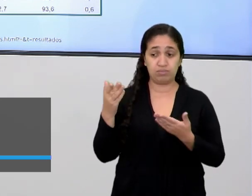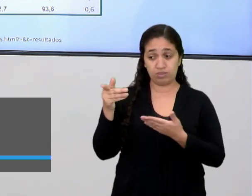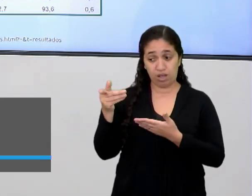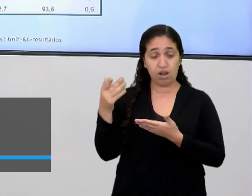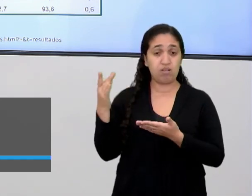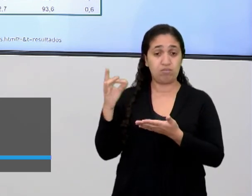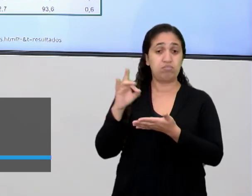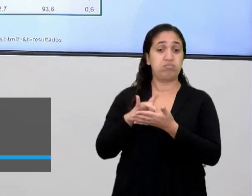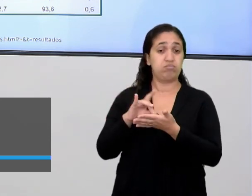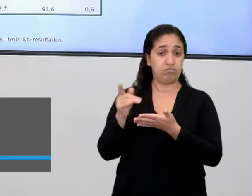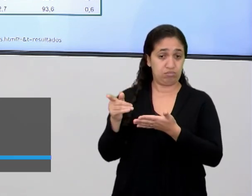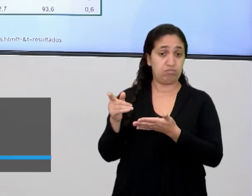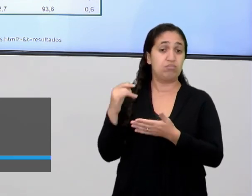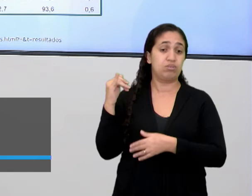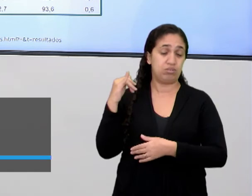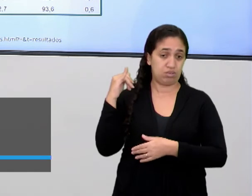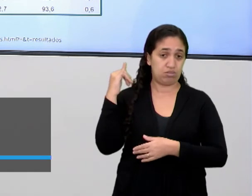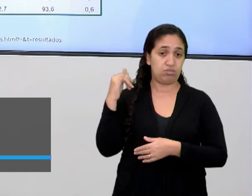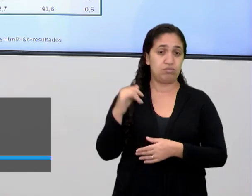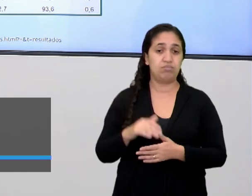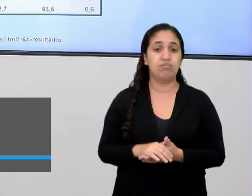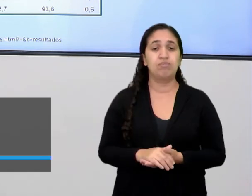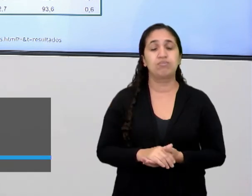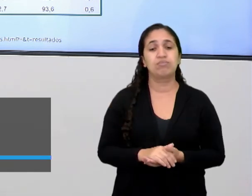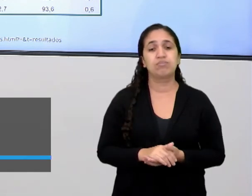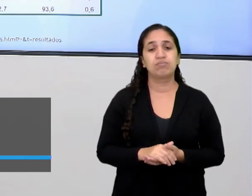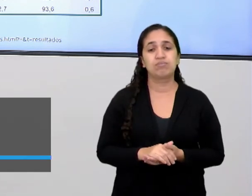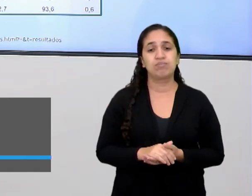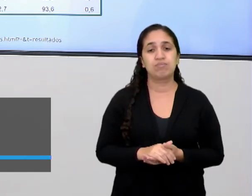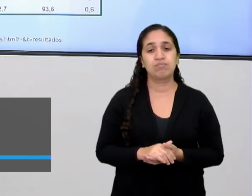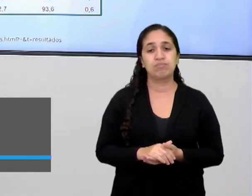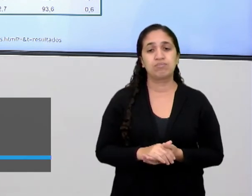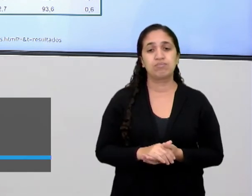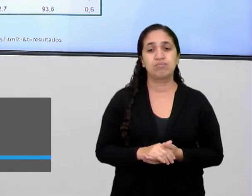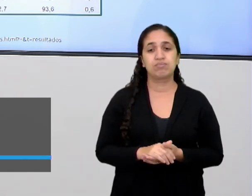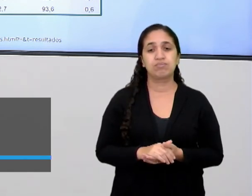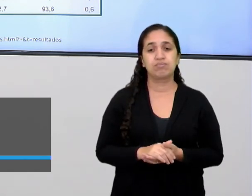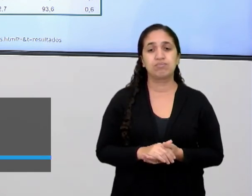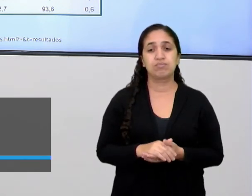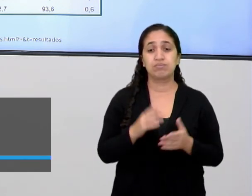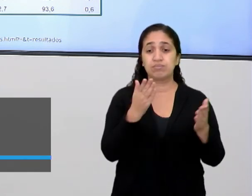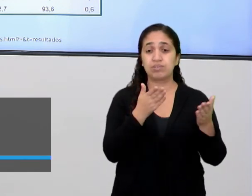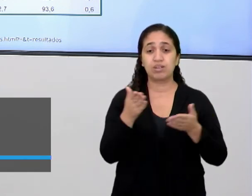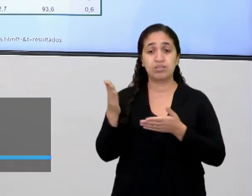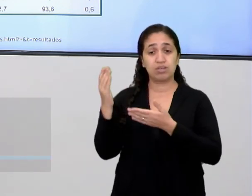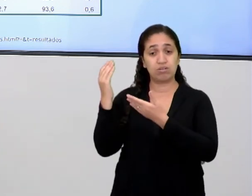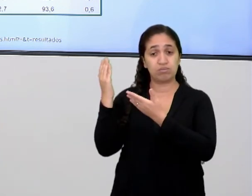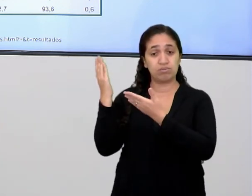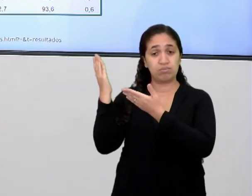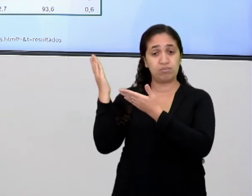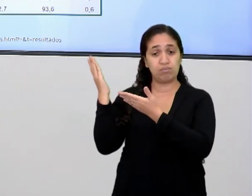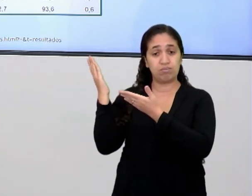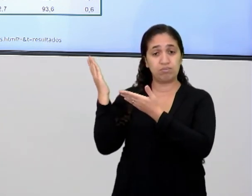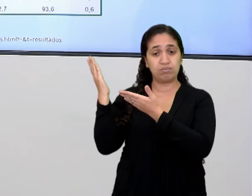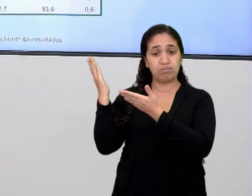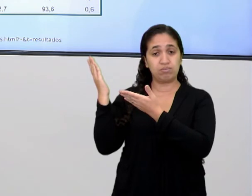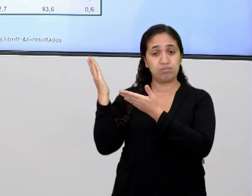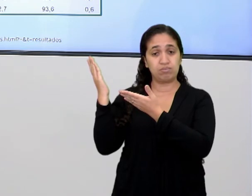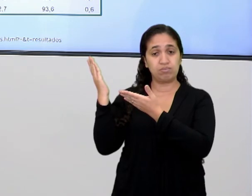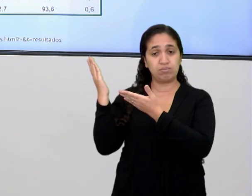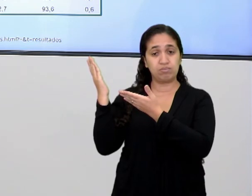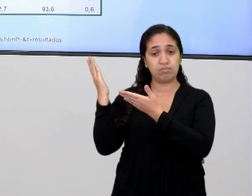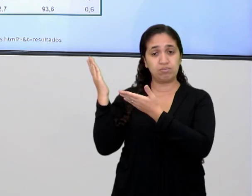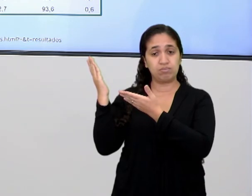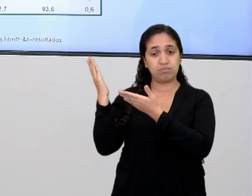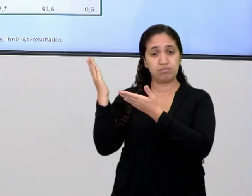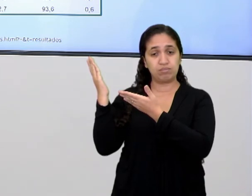fidelidade dos dados, tá ok? Então essa é a ideia. Temos aí na sequência também de 6 a 14 anos, como a